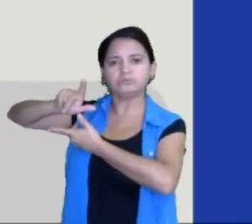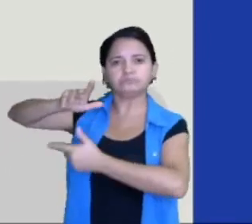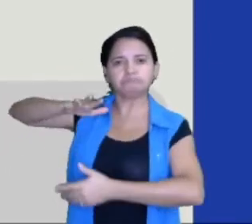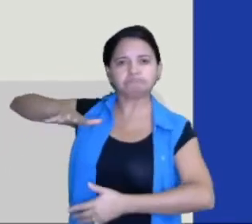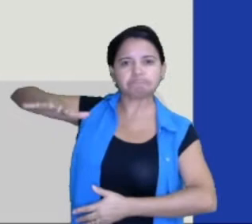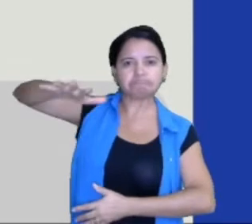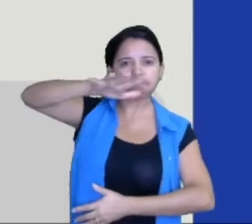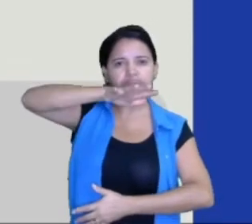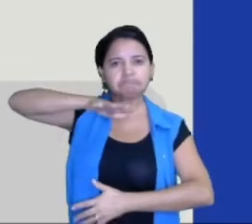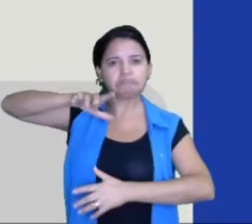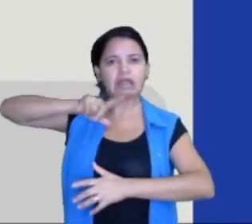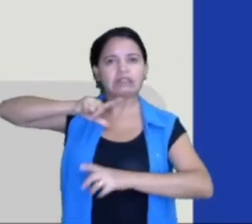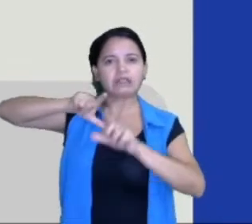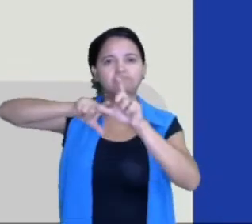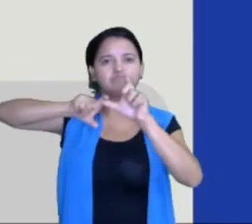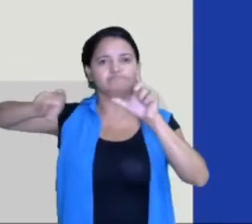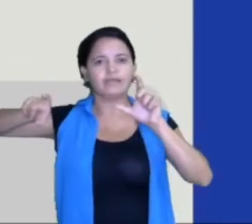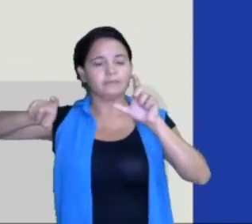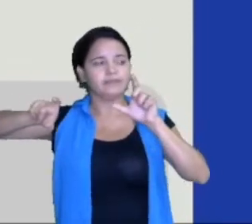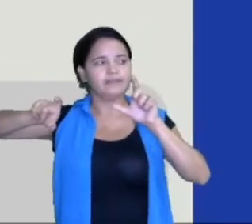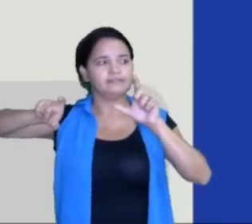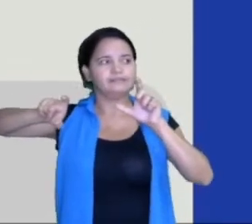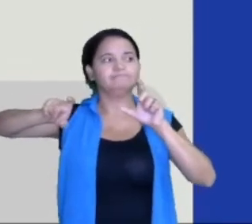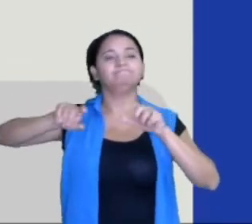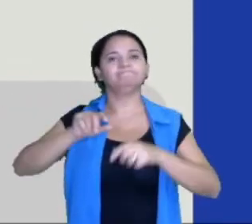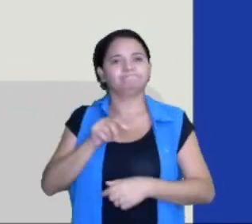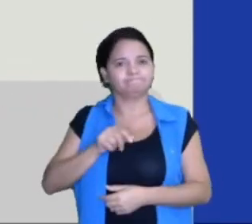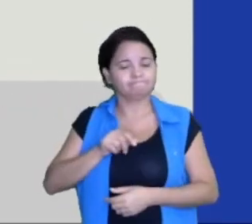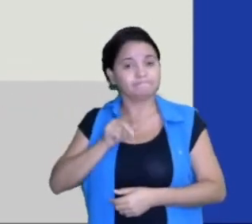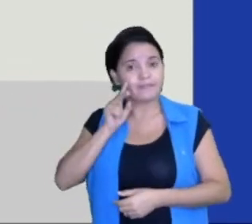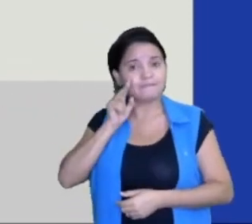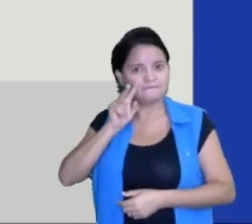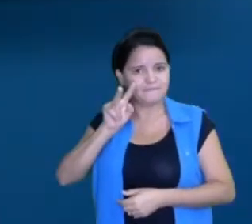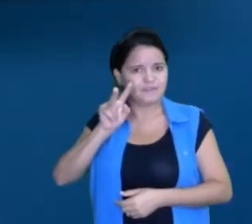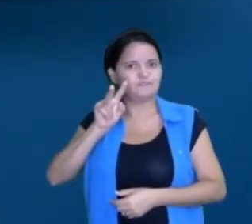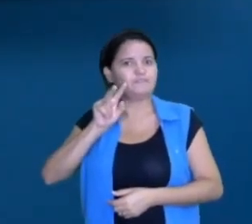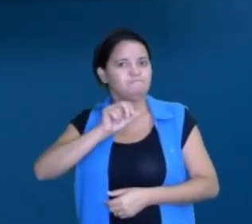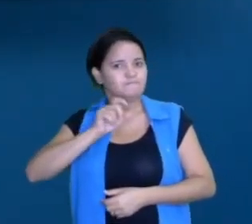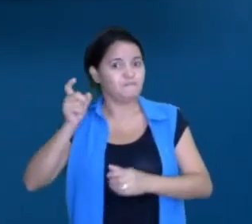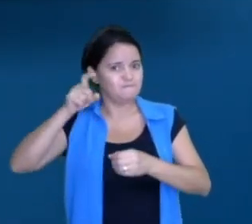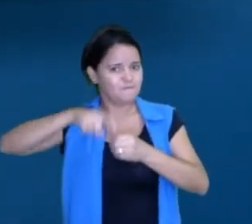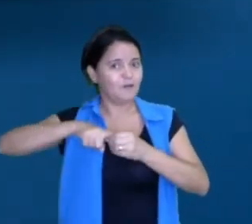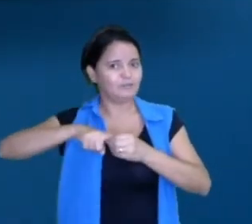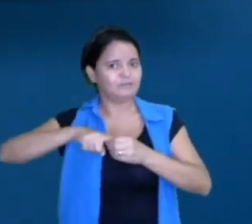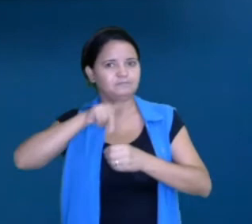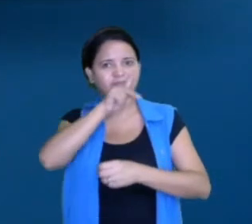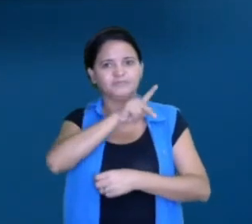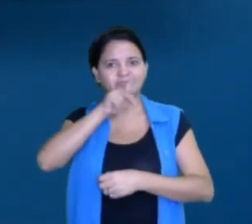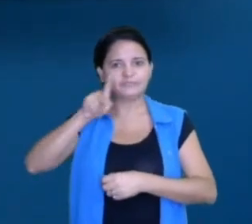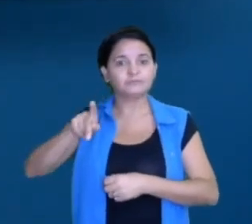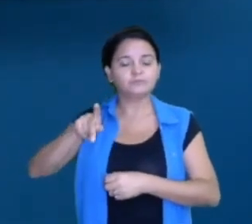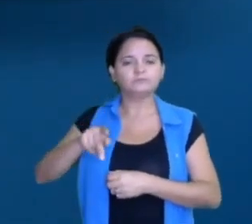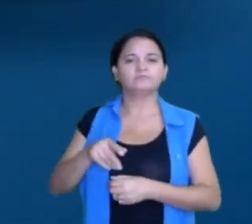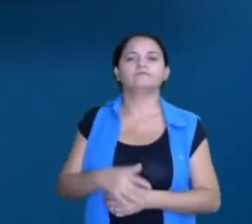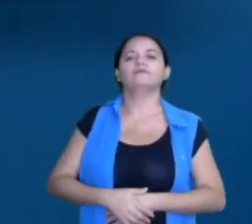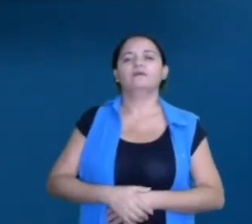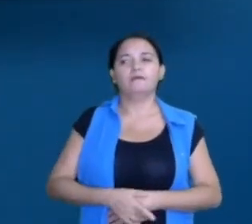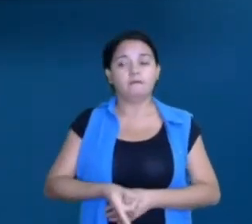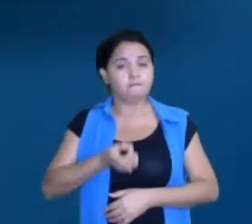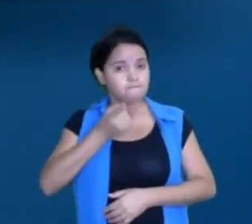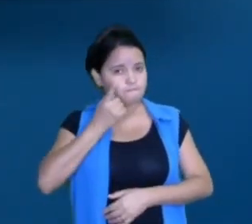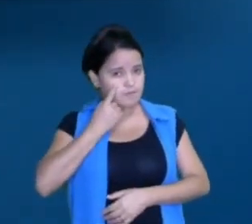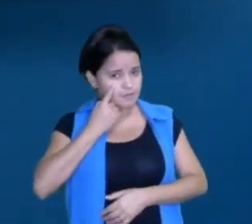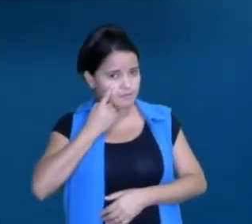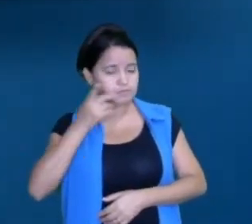sua independência. Então, veja só, pessoal. Voltem aqui para mim. Veja só. Os